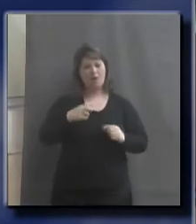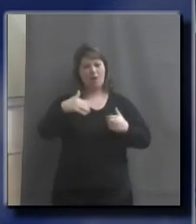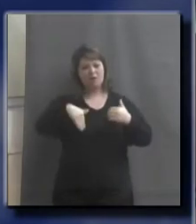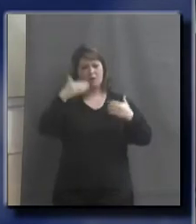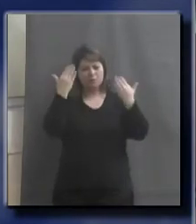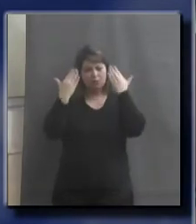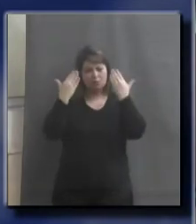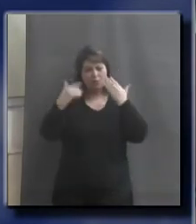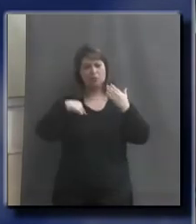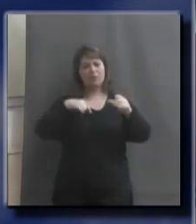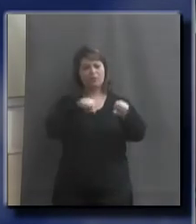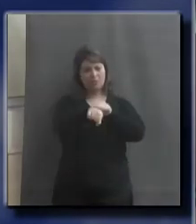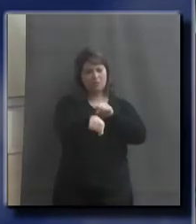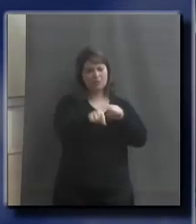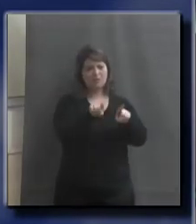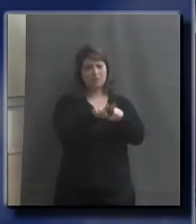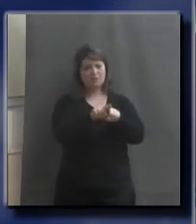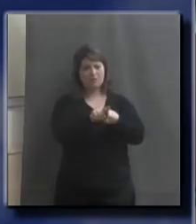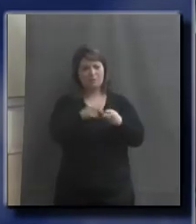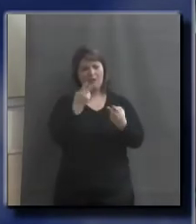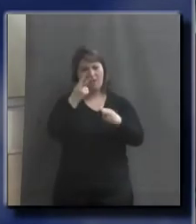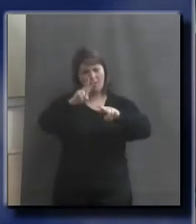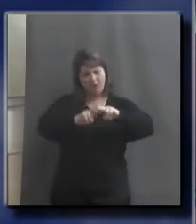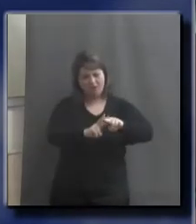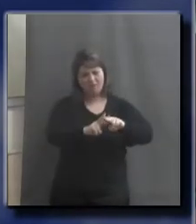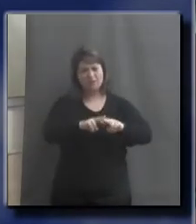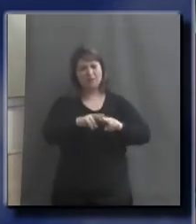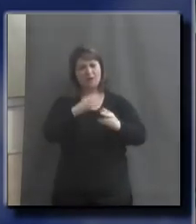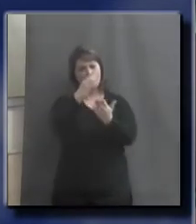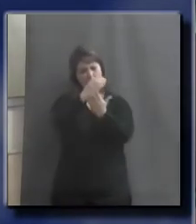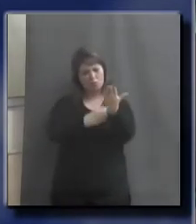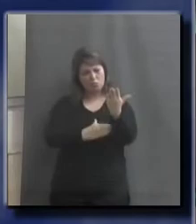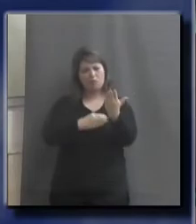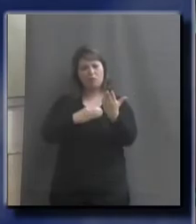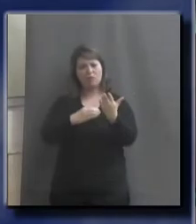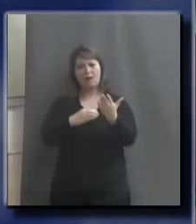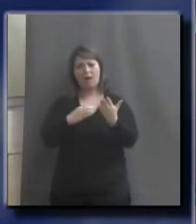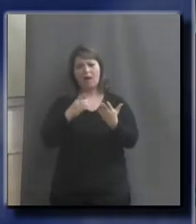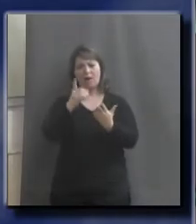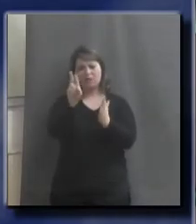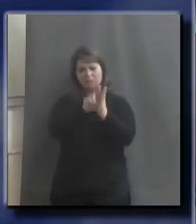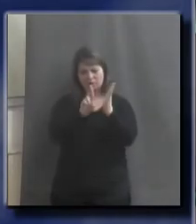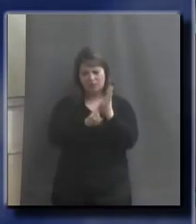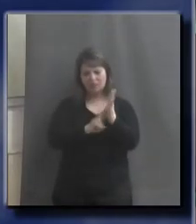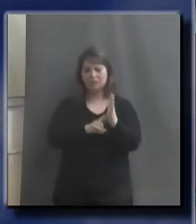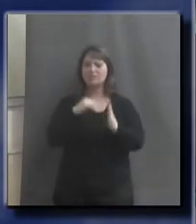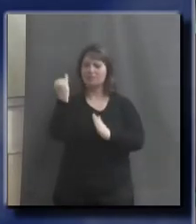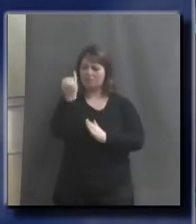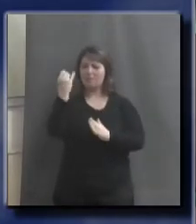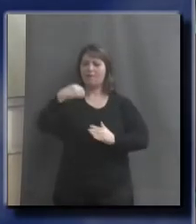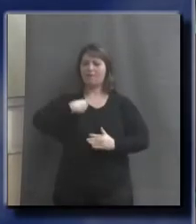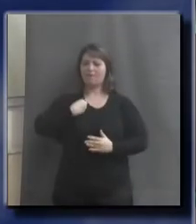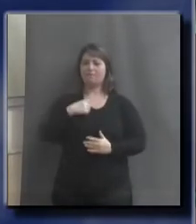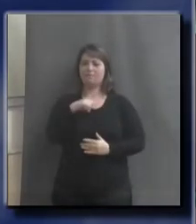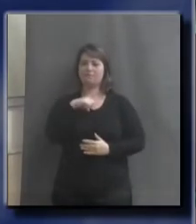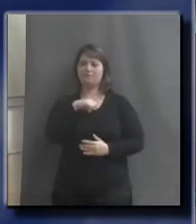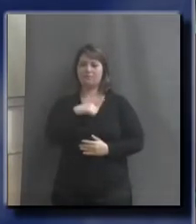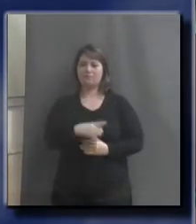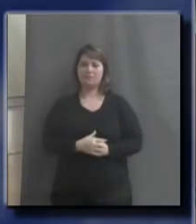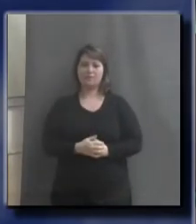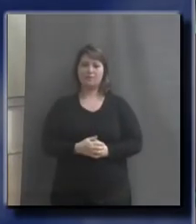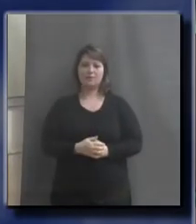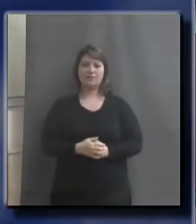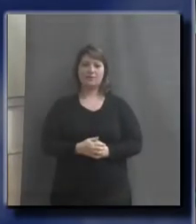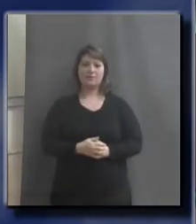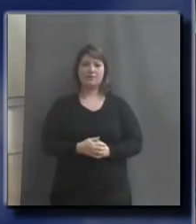que a formação e a revisão das diretrizes curriculares está lá presente, né? Dentre elas, né,